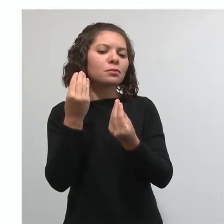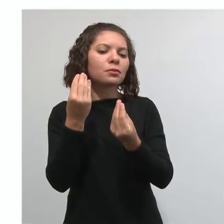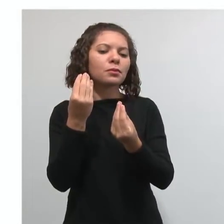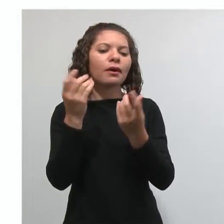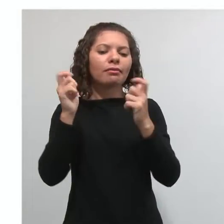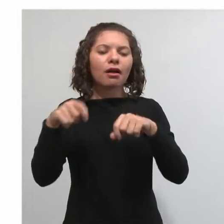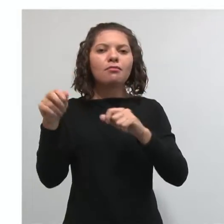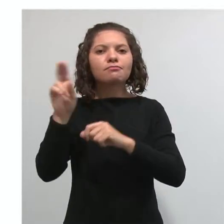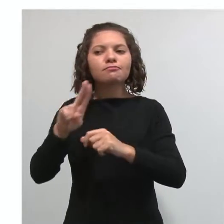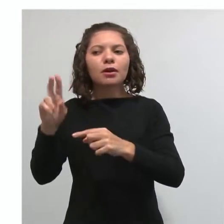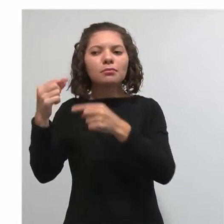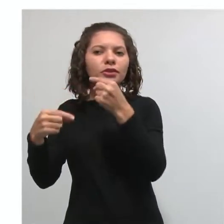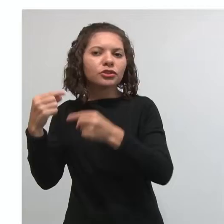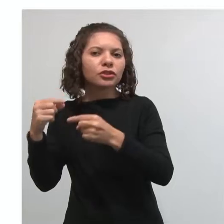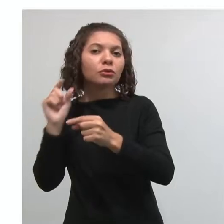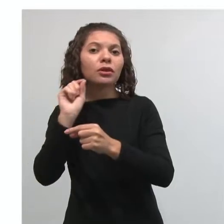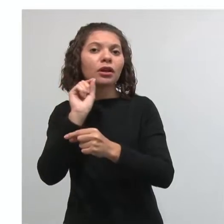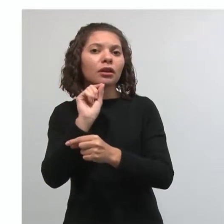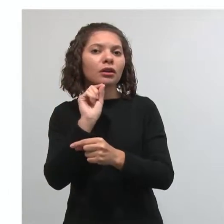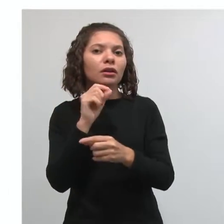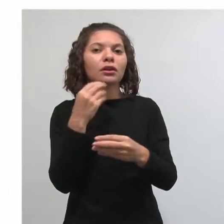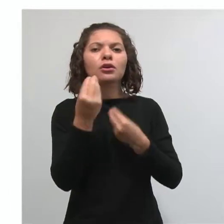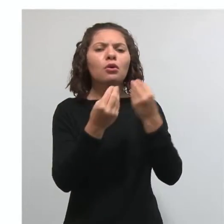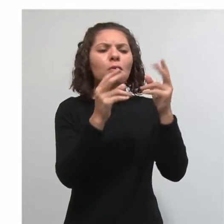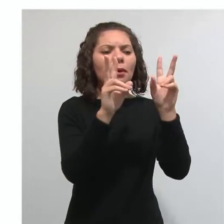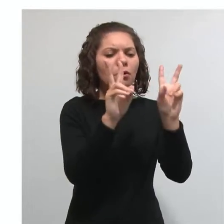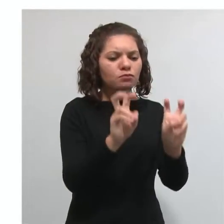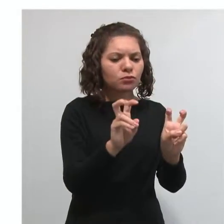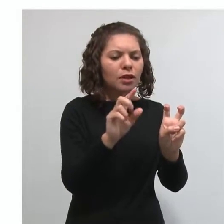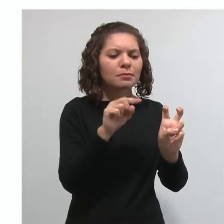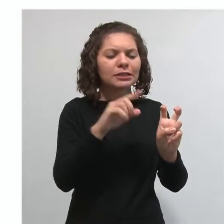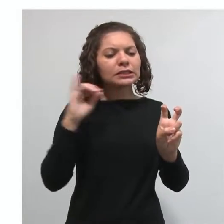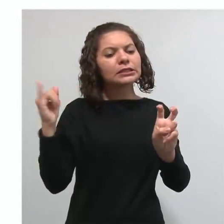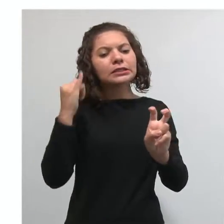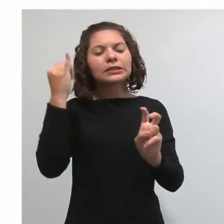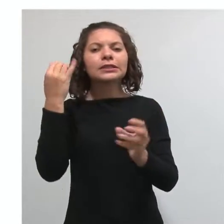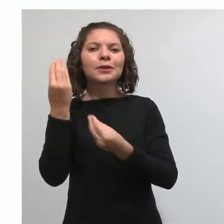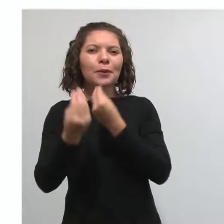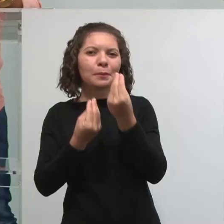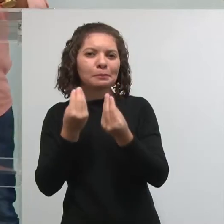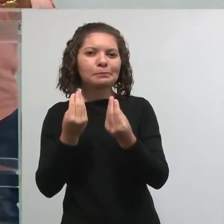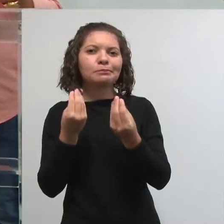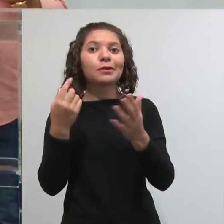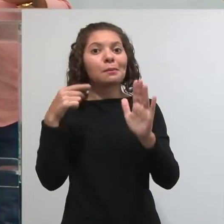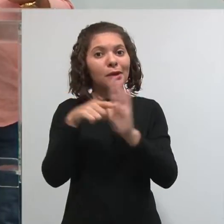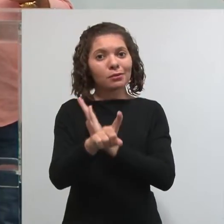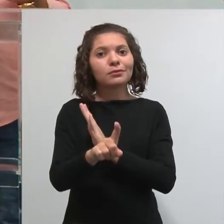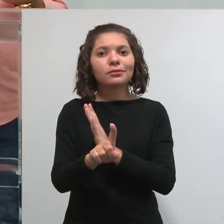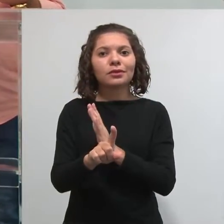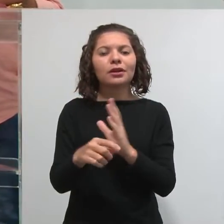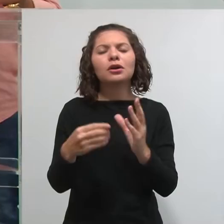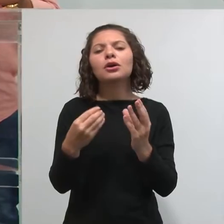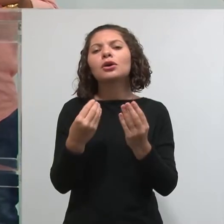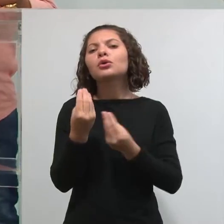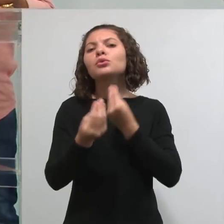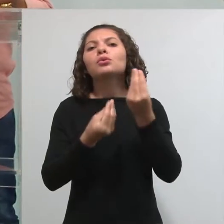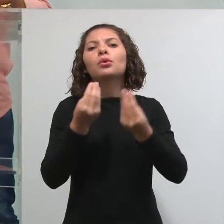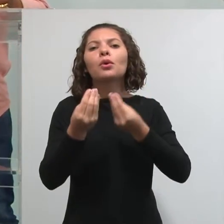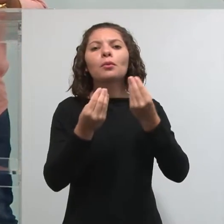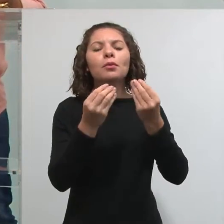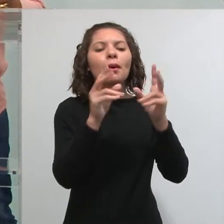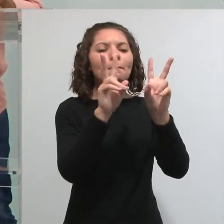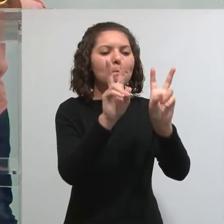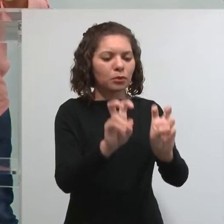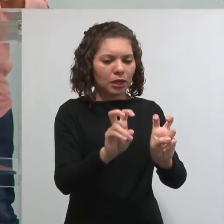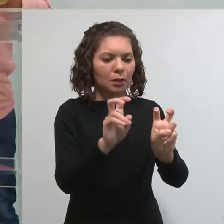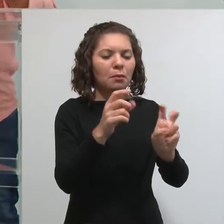agenda? Como uma questão se torna relevante? Então, essa é a pergunta central. Né? Em que momento uma questão, um problema